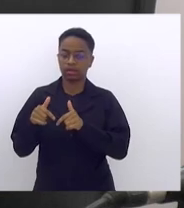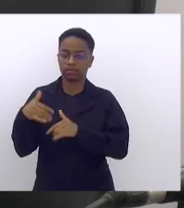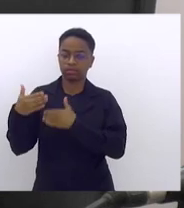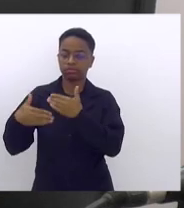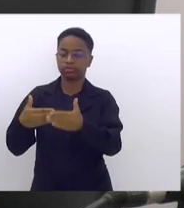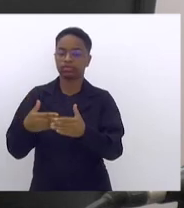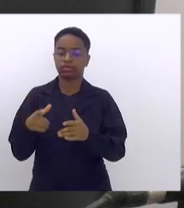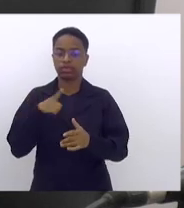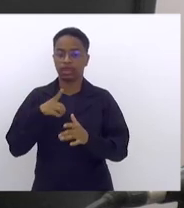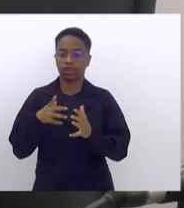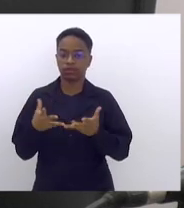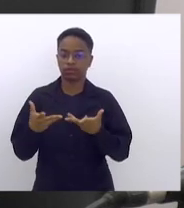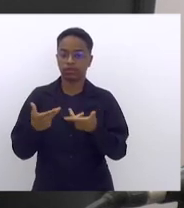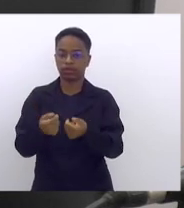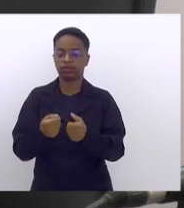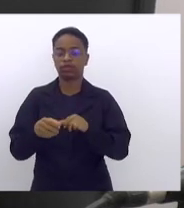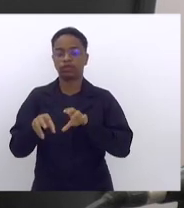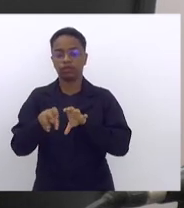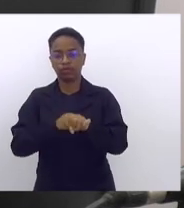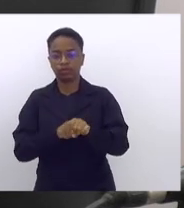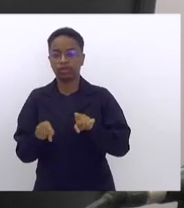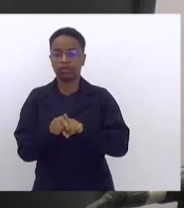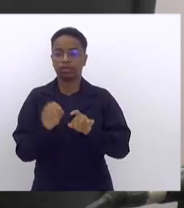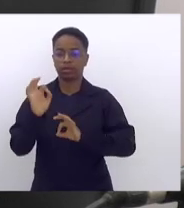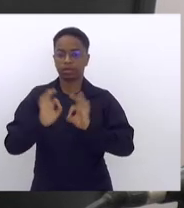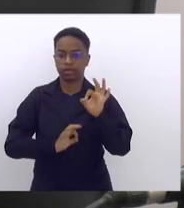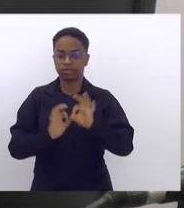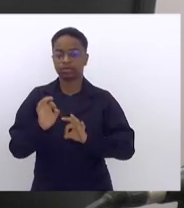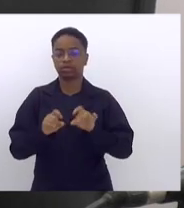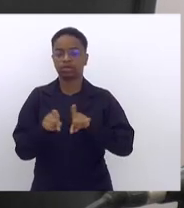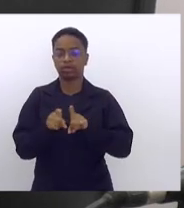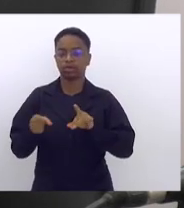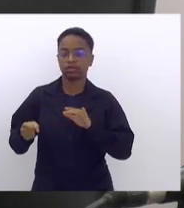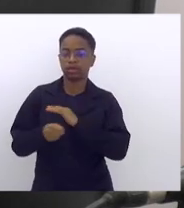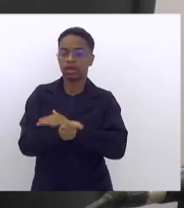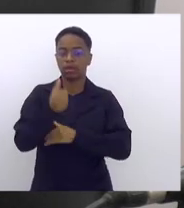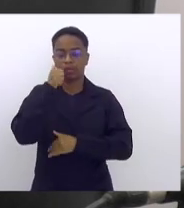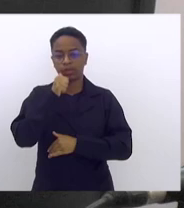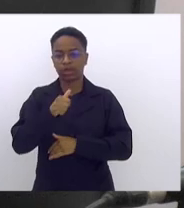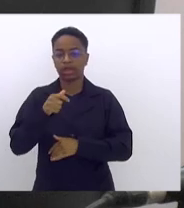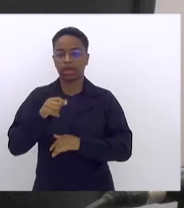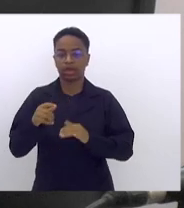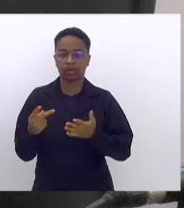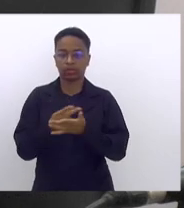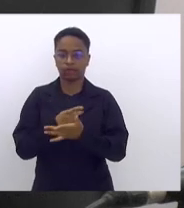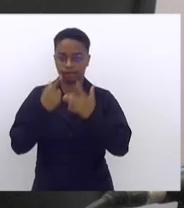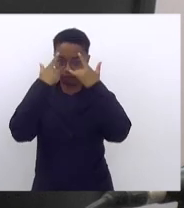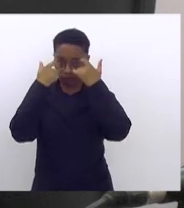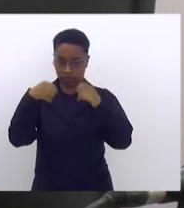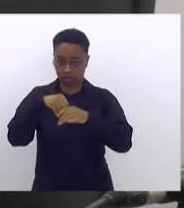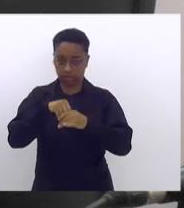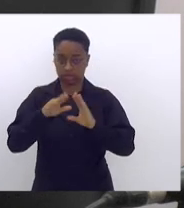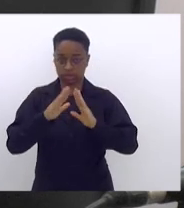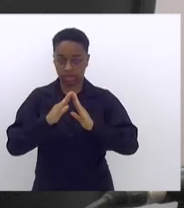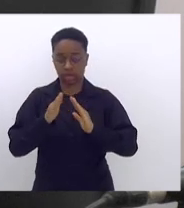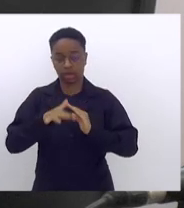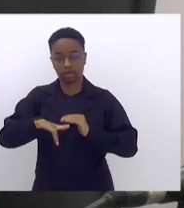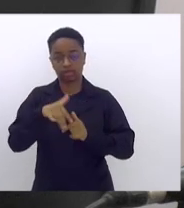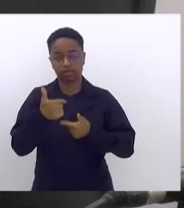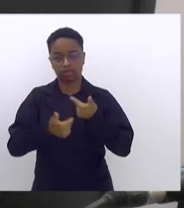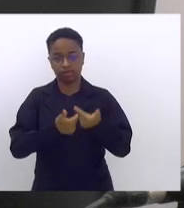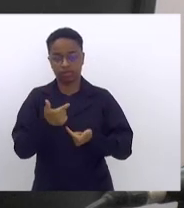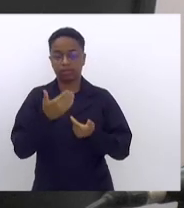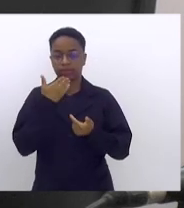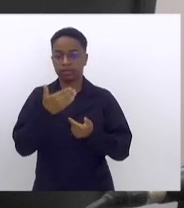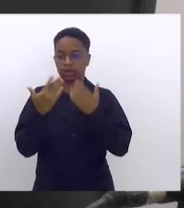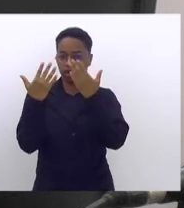a qualificação, a preparação e a inserção de mulheres vítimas de violência doméstica no mercado de trabalho. O pedido de vista